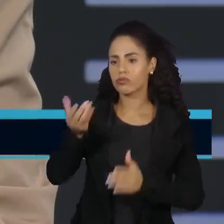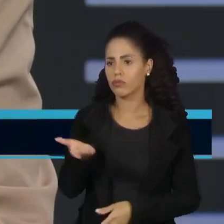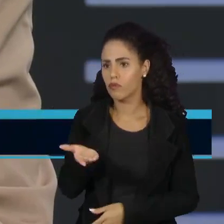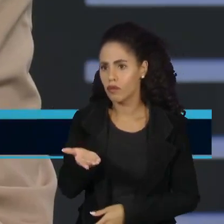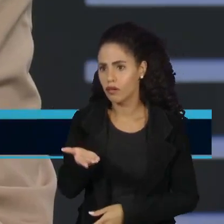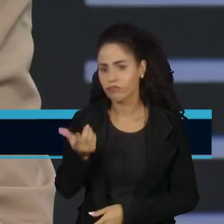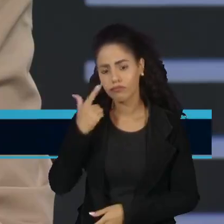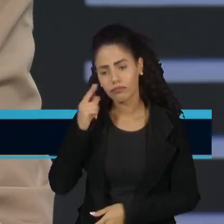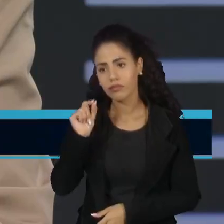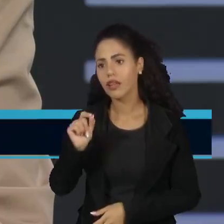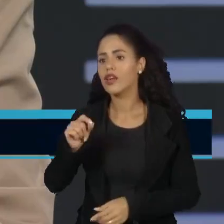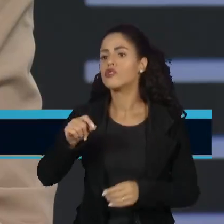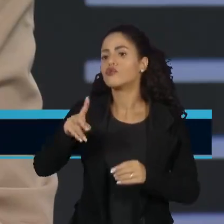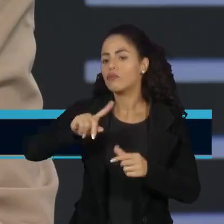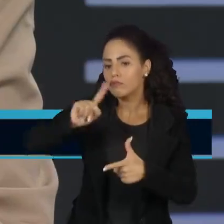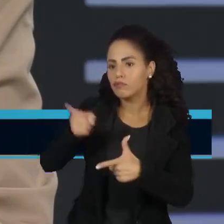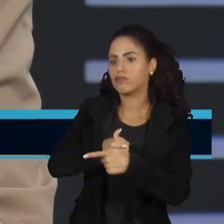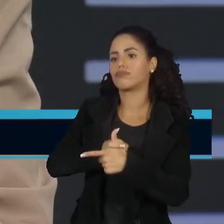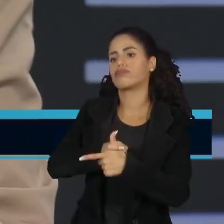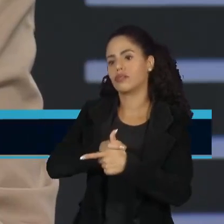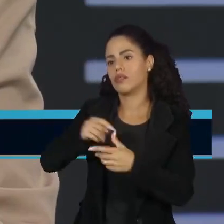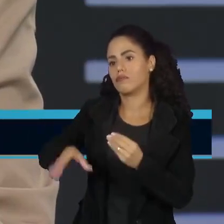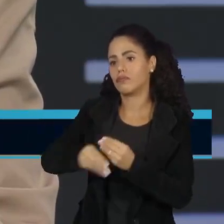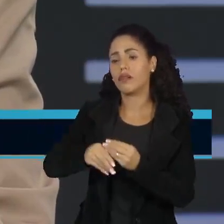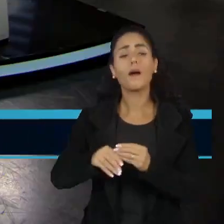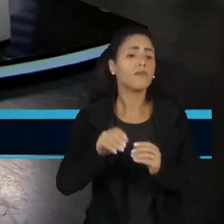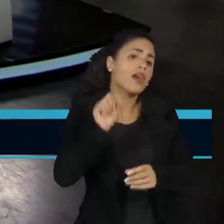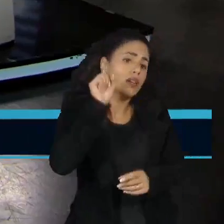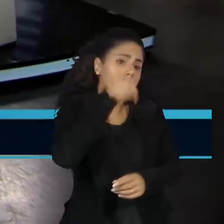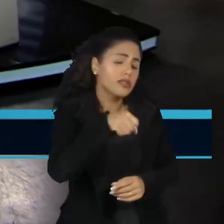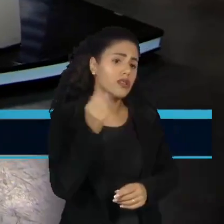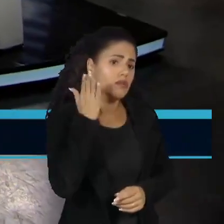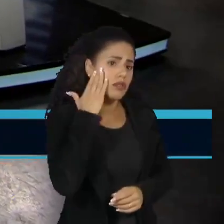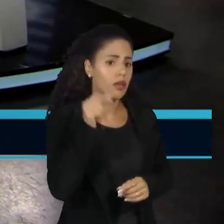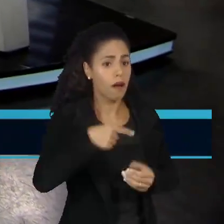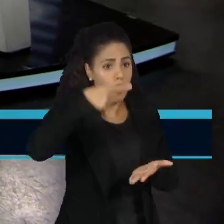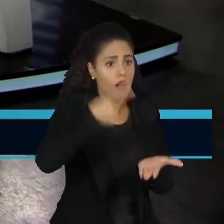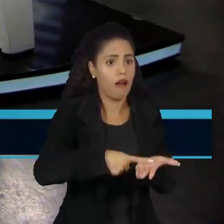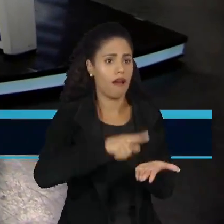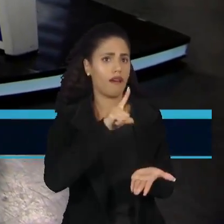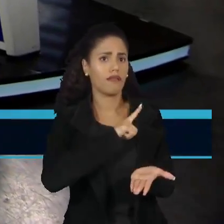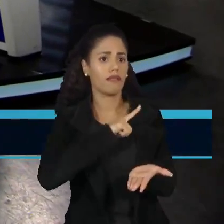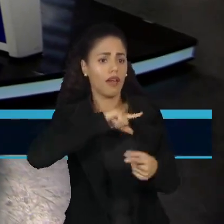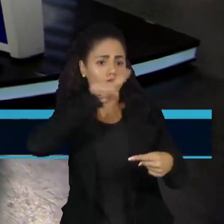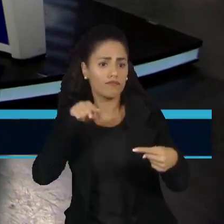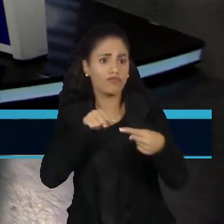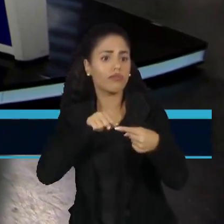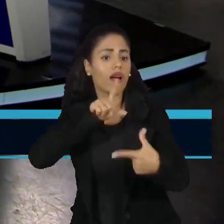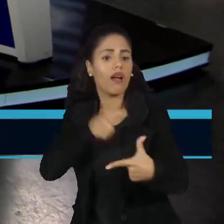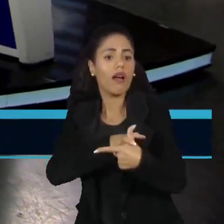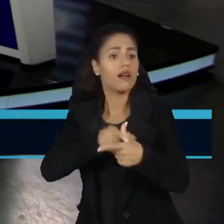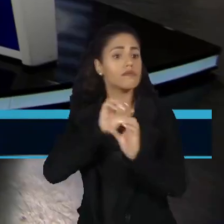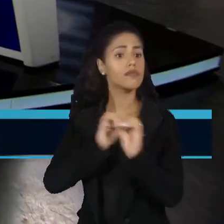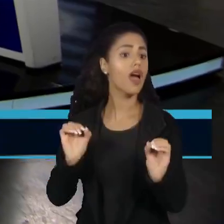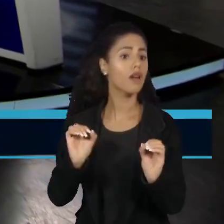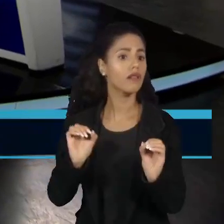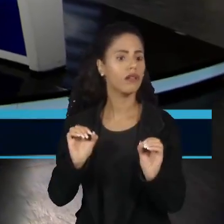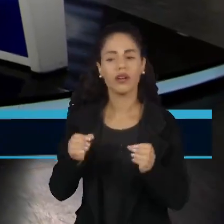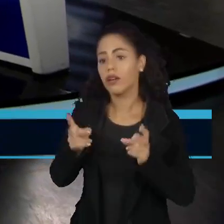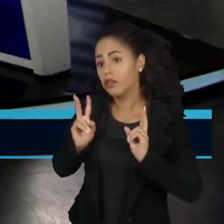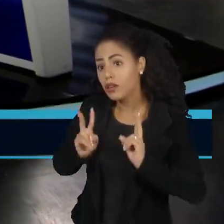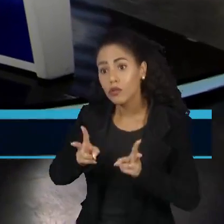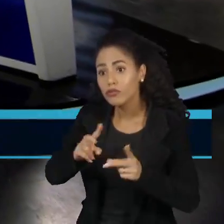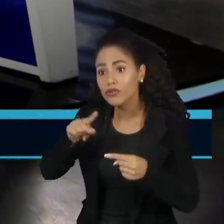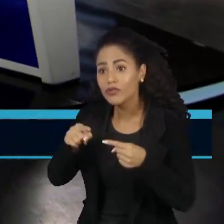efeito sobre a dívida bastante significativo. Sim, Lacerda, mas eles tinham um compromisso com metas fiscais... Que continuam